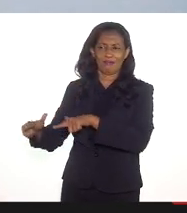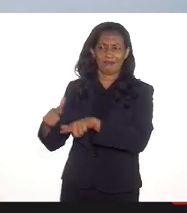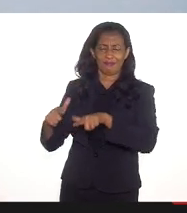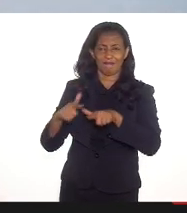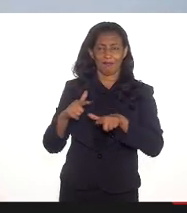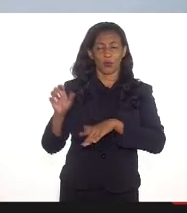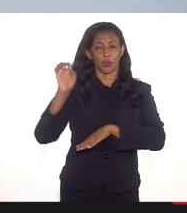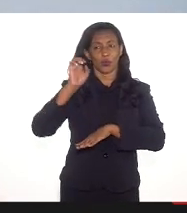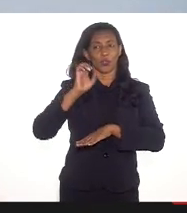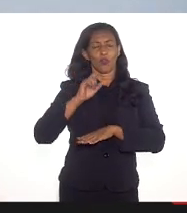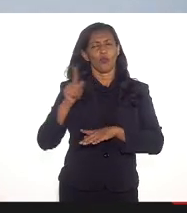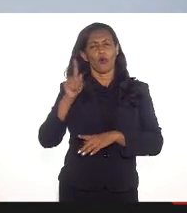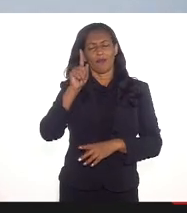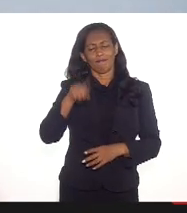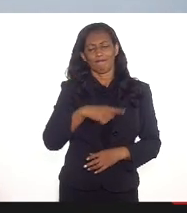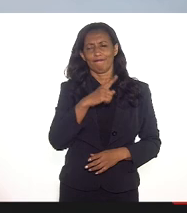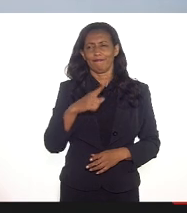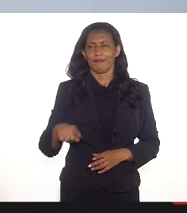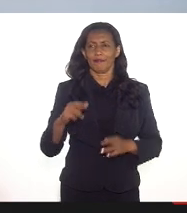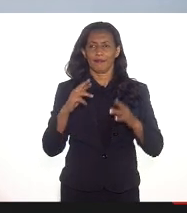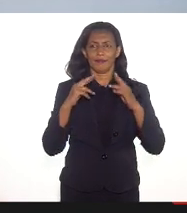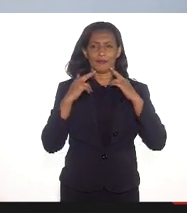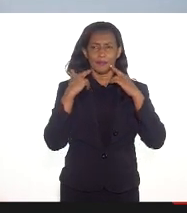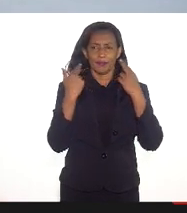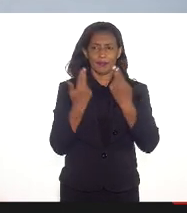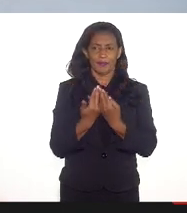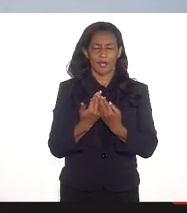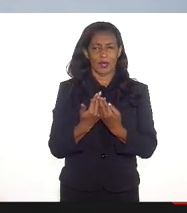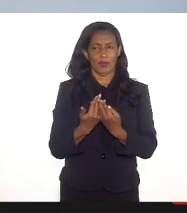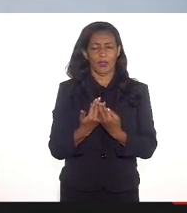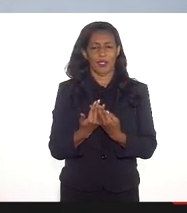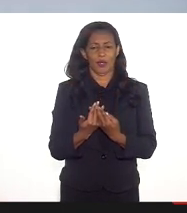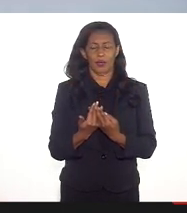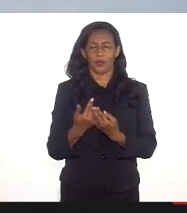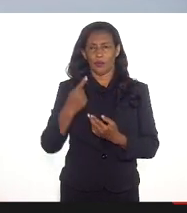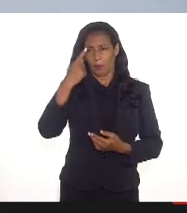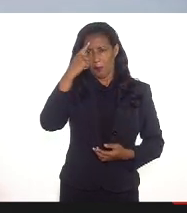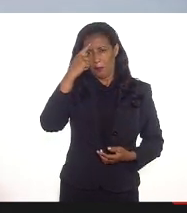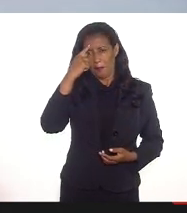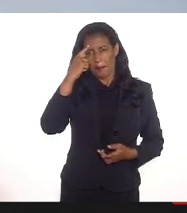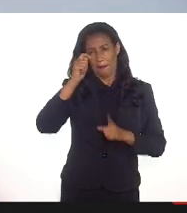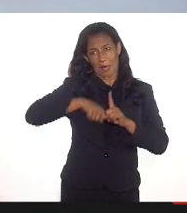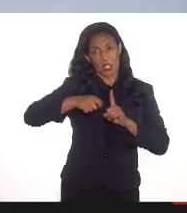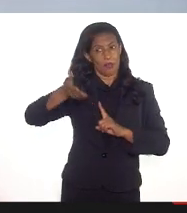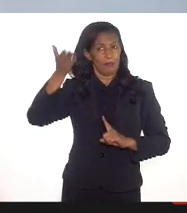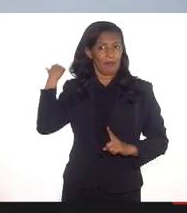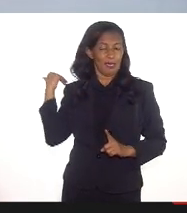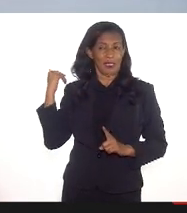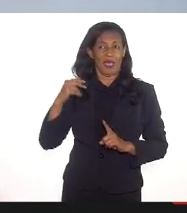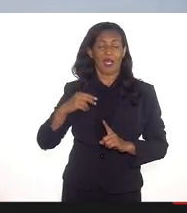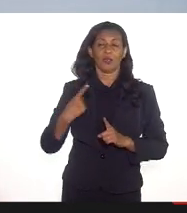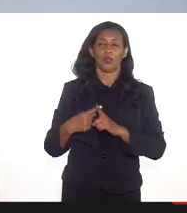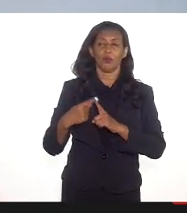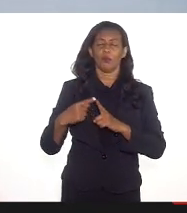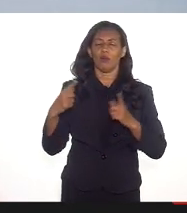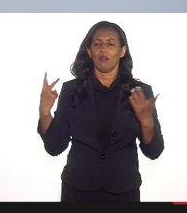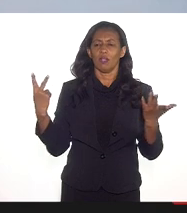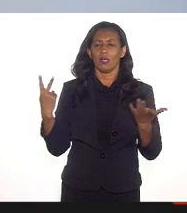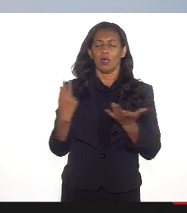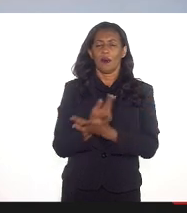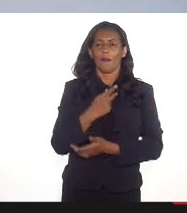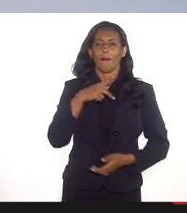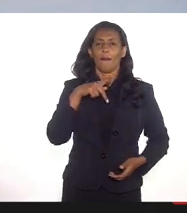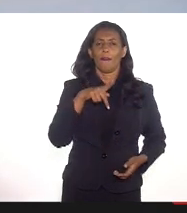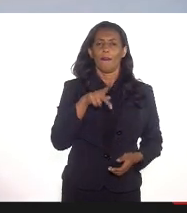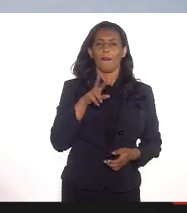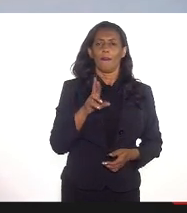é, adiado a audiência que teria sido feita no mês passado, por força de informação da Procuradoria de